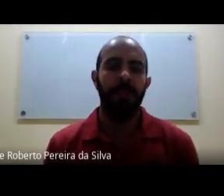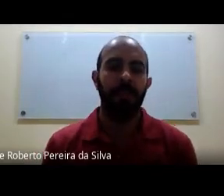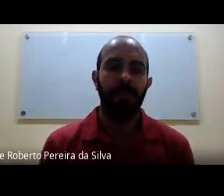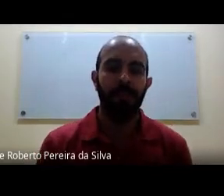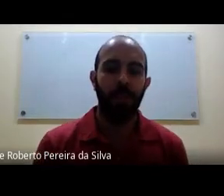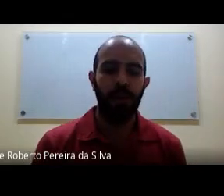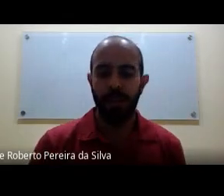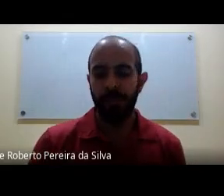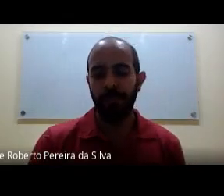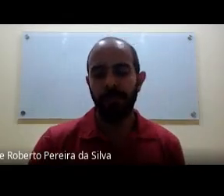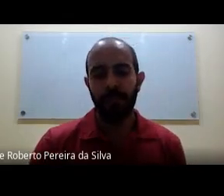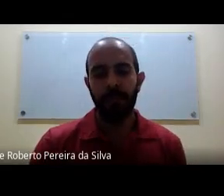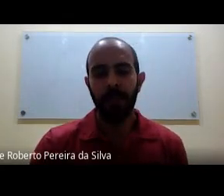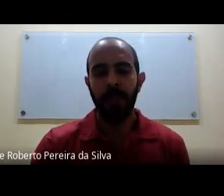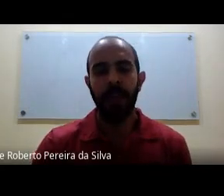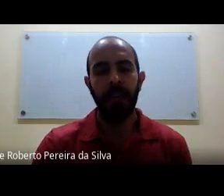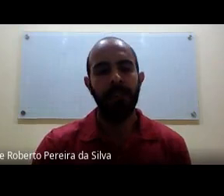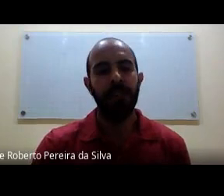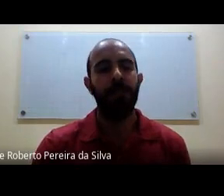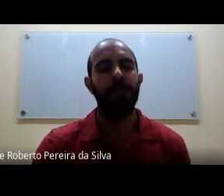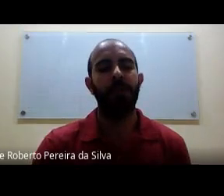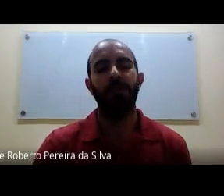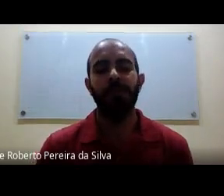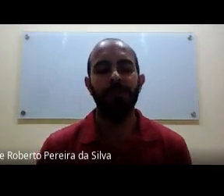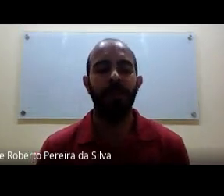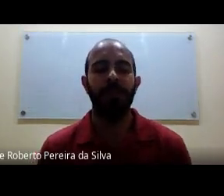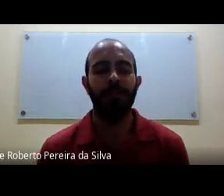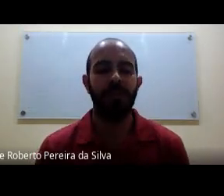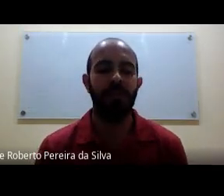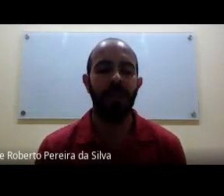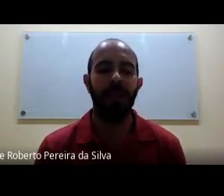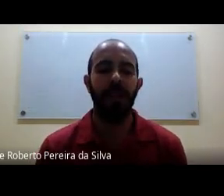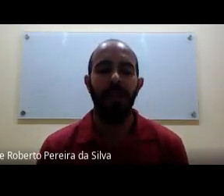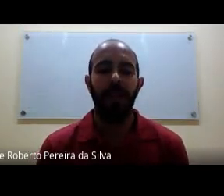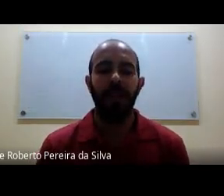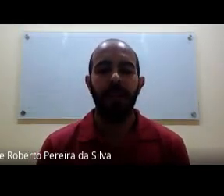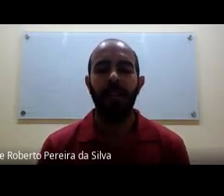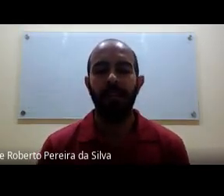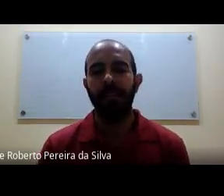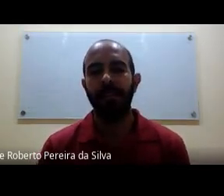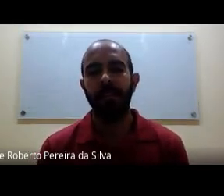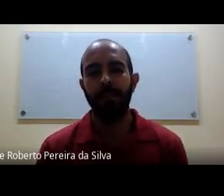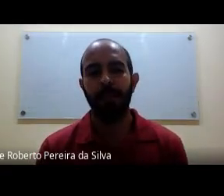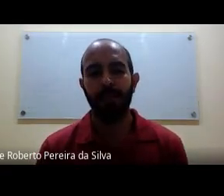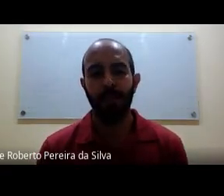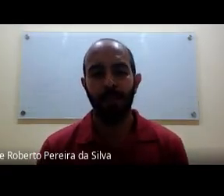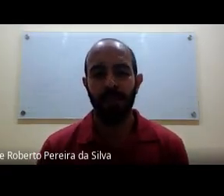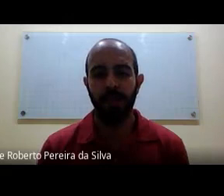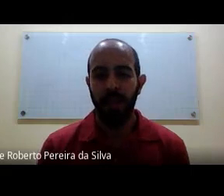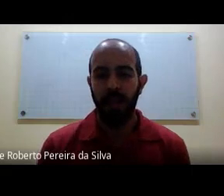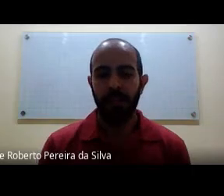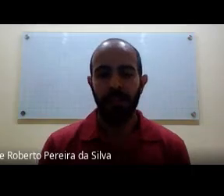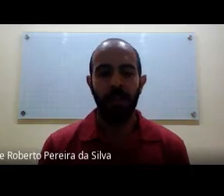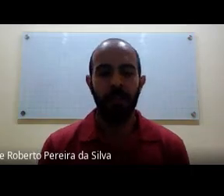Então, esse daqui vai ser o torque. E aí a gente pode ter algumas informações interessantes a respeito desse